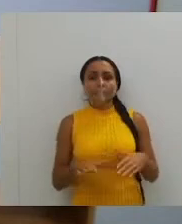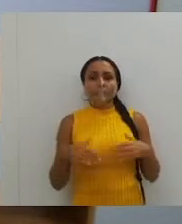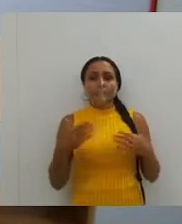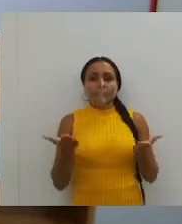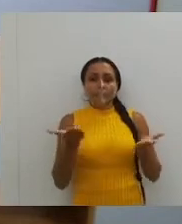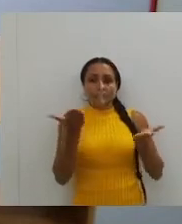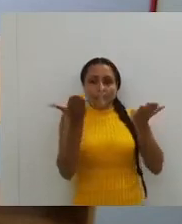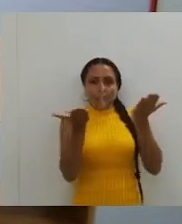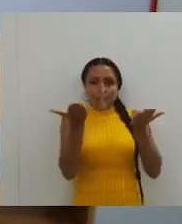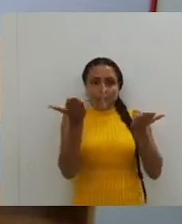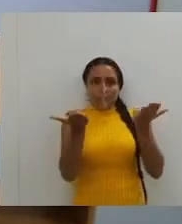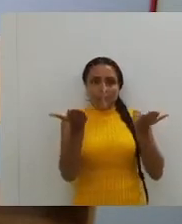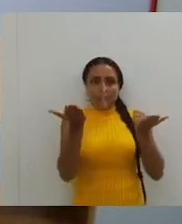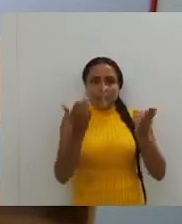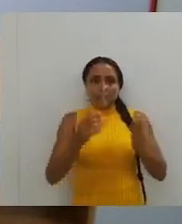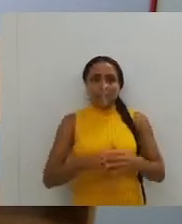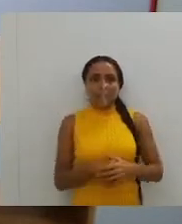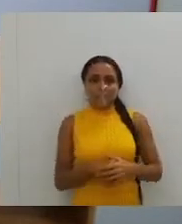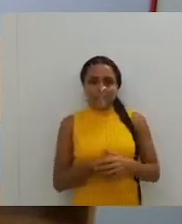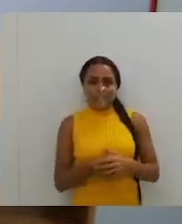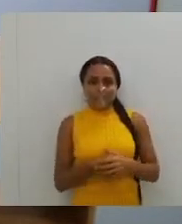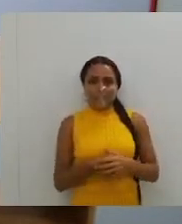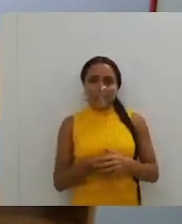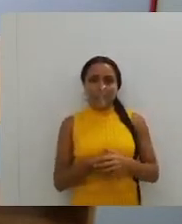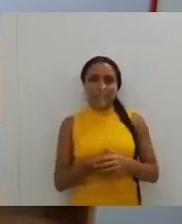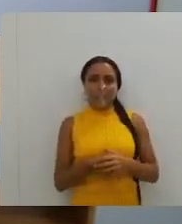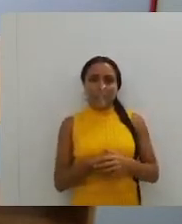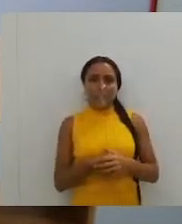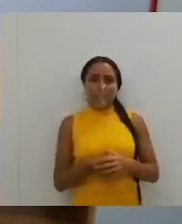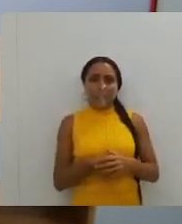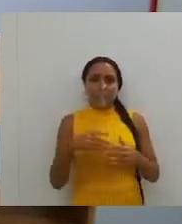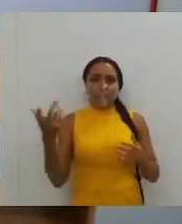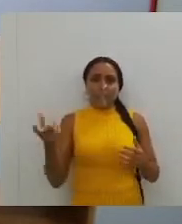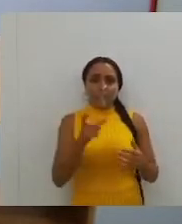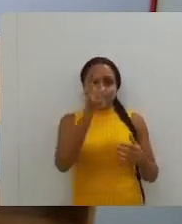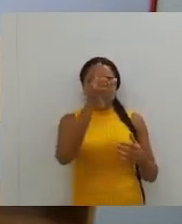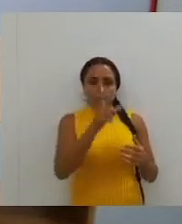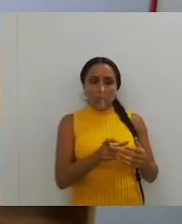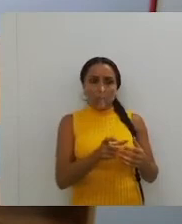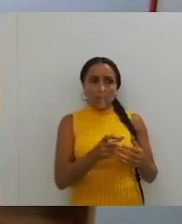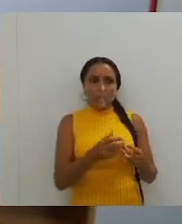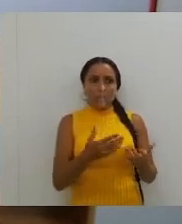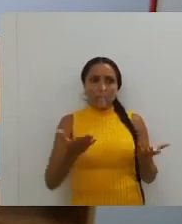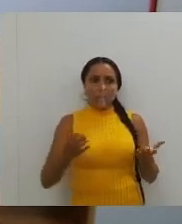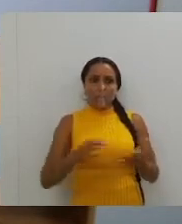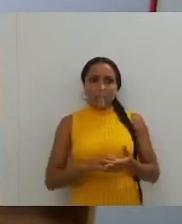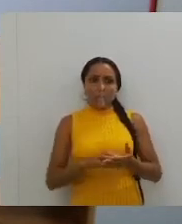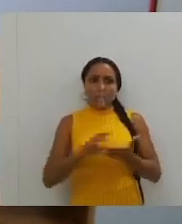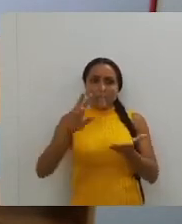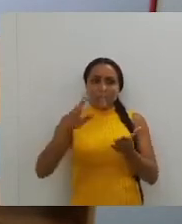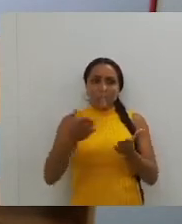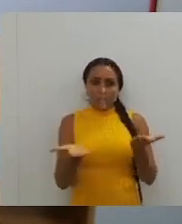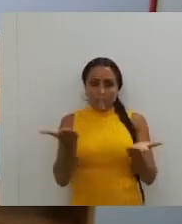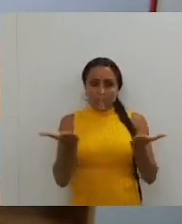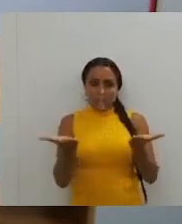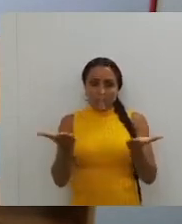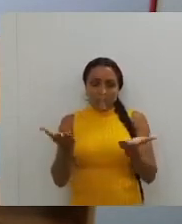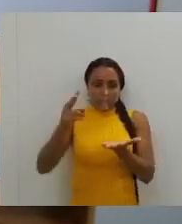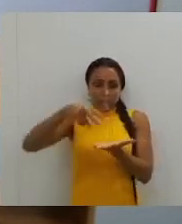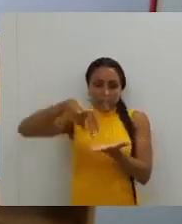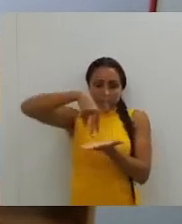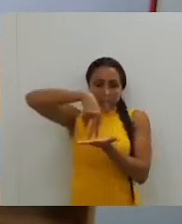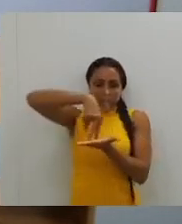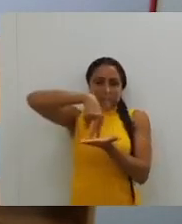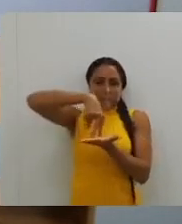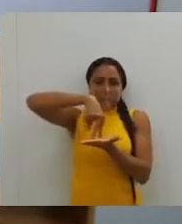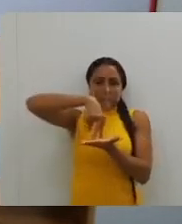bem fofinha e o objeto, o homem, está sobre a balança. Quais são as